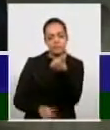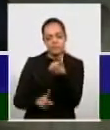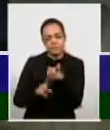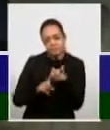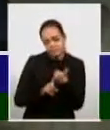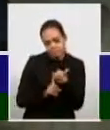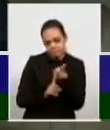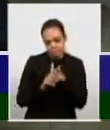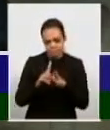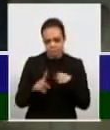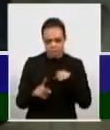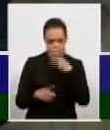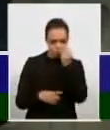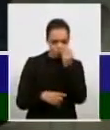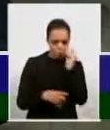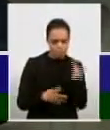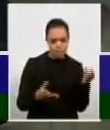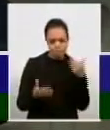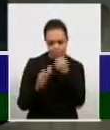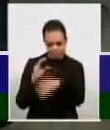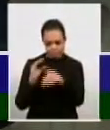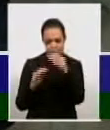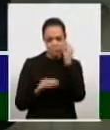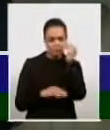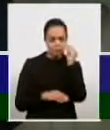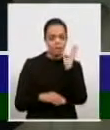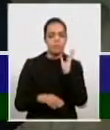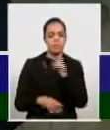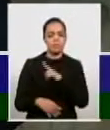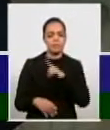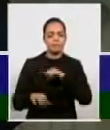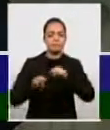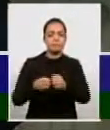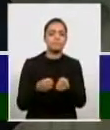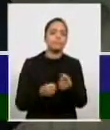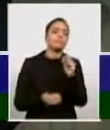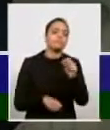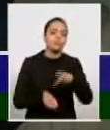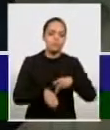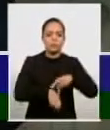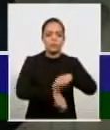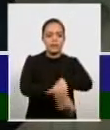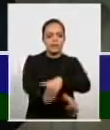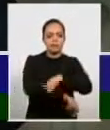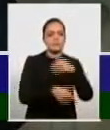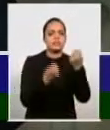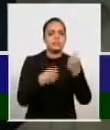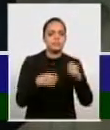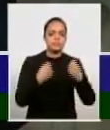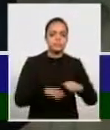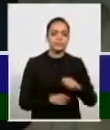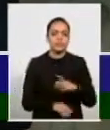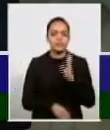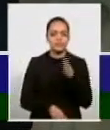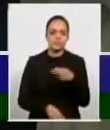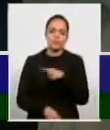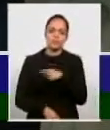terei foto, mandei com foto, está estragando o asfalto e precisa, já que